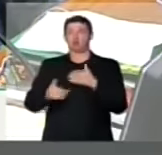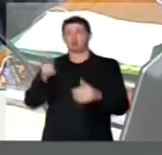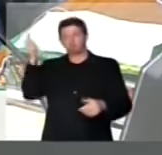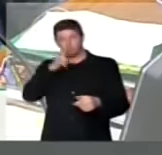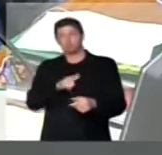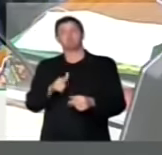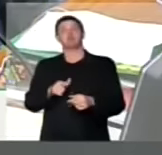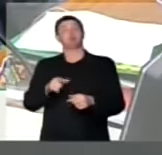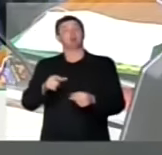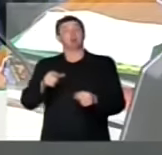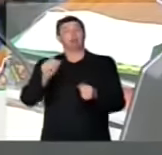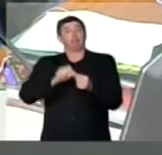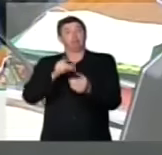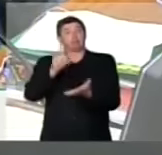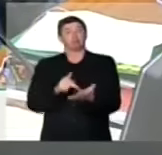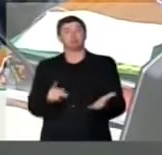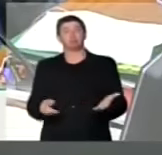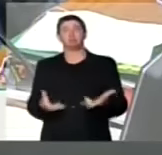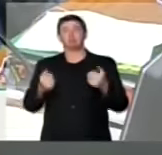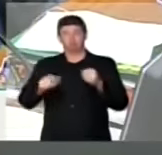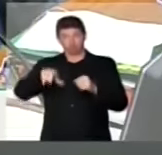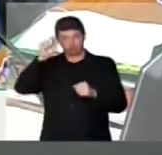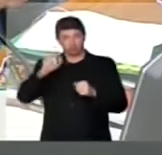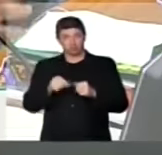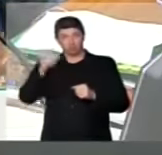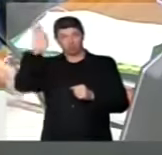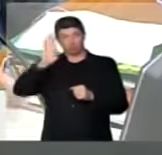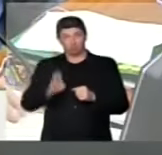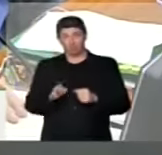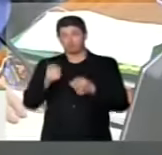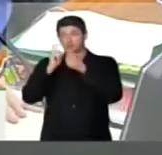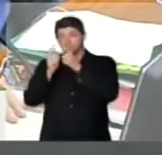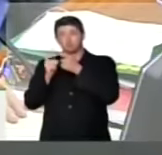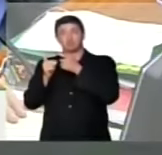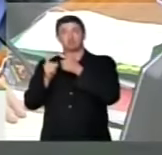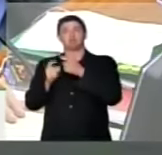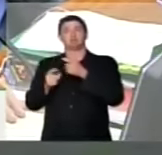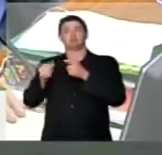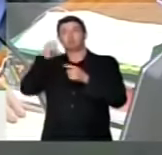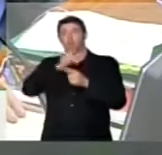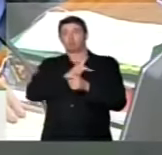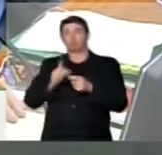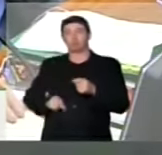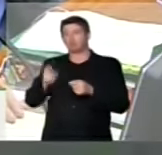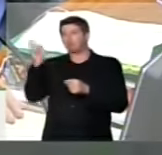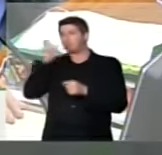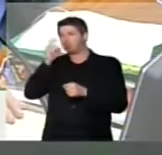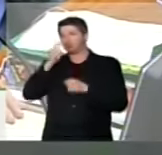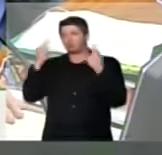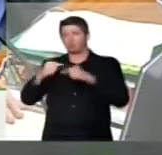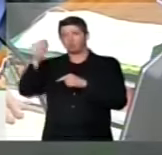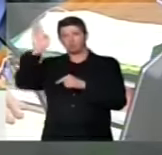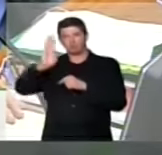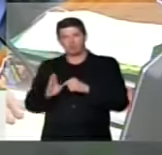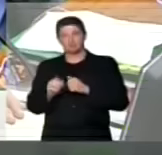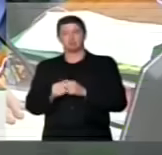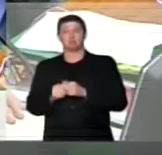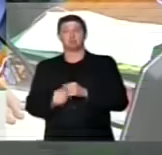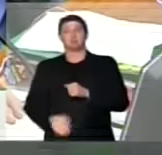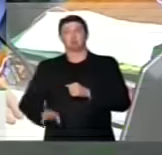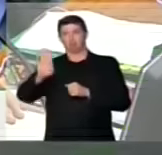assim fez? Vamos escolher ficar com o Brasil governado por uma presidente que mentiu ao país, que